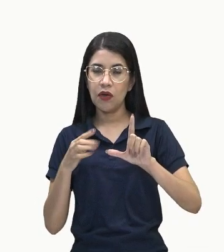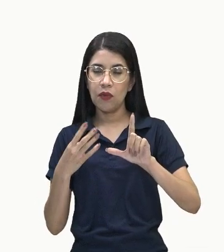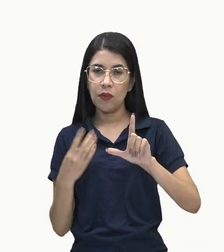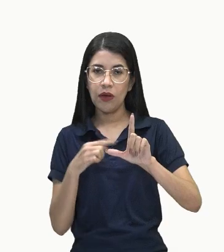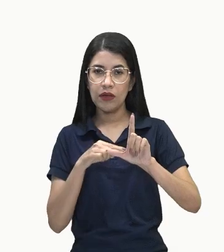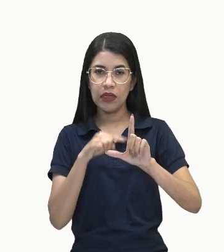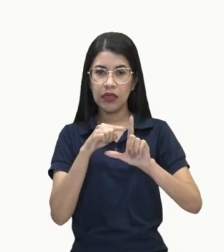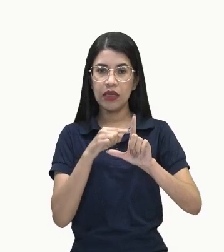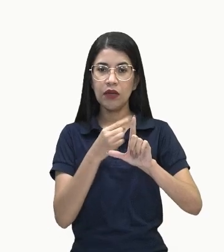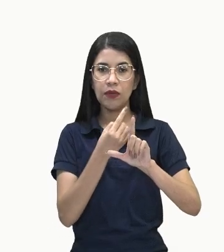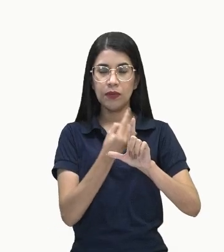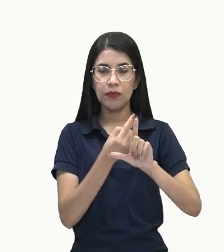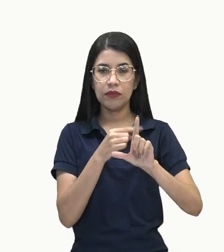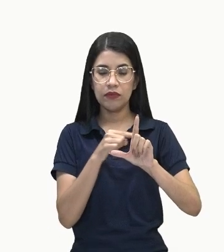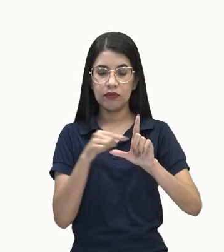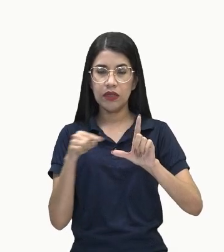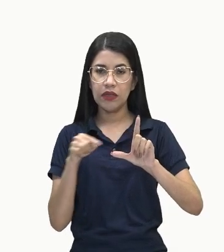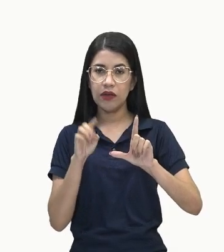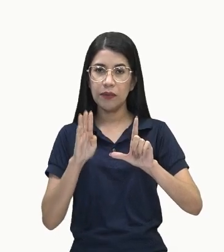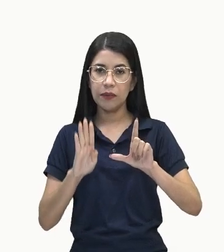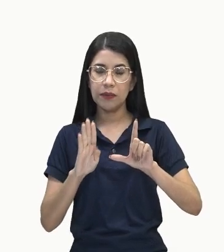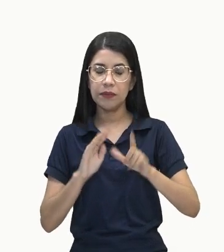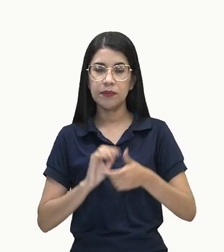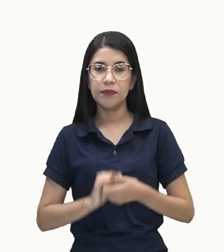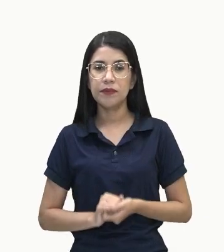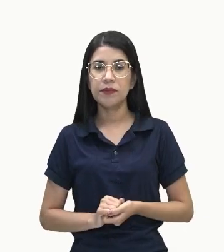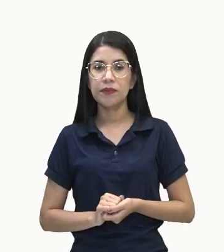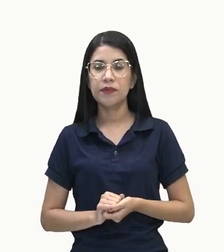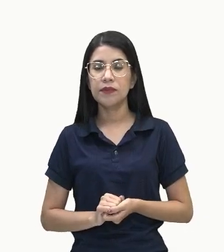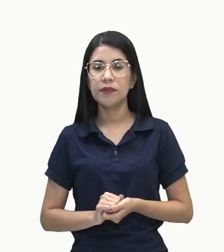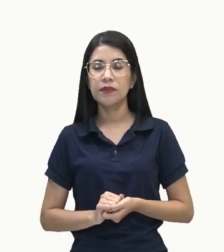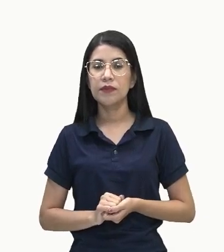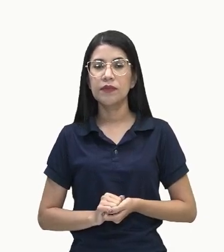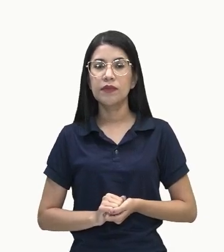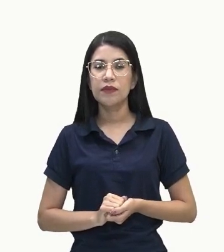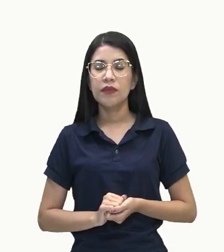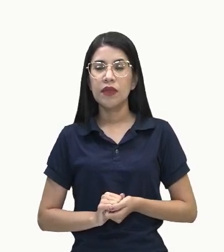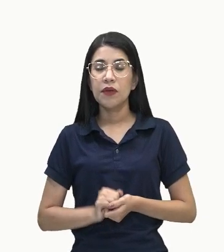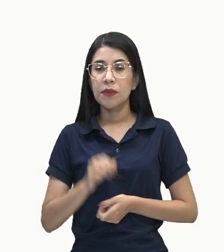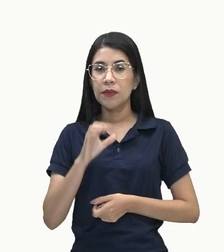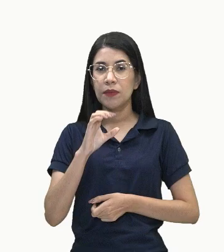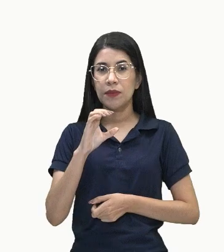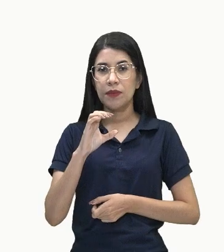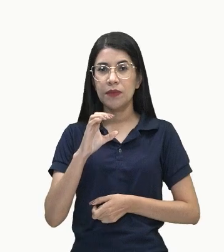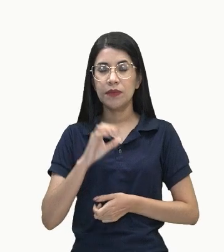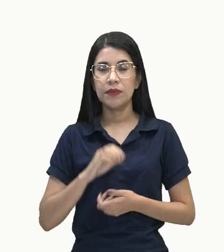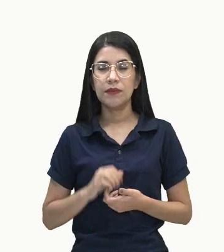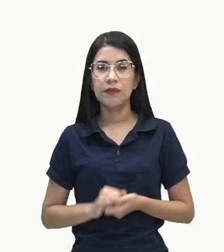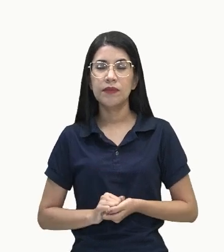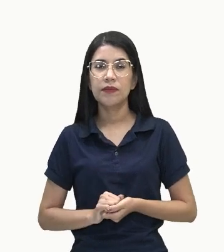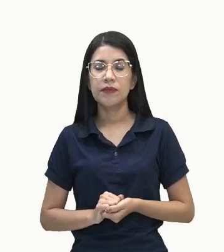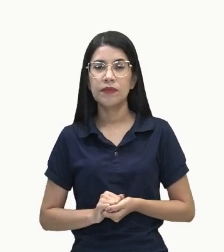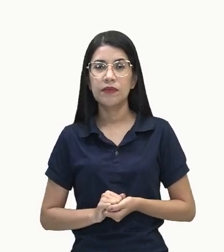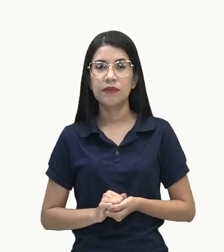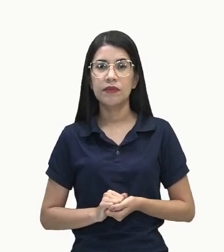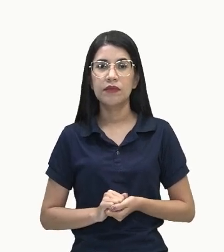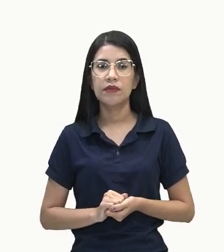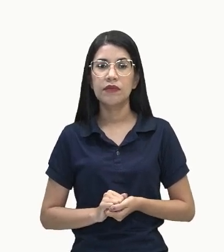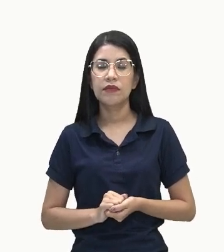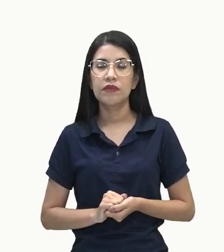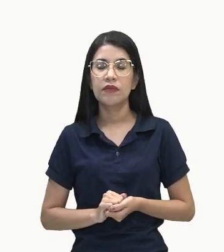aqui. Belezinha? Vamos voltar. Próximo ponto, o ponto C. O ponto C, ele